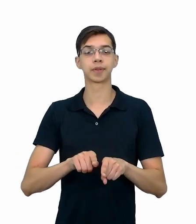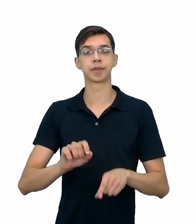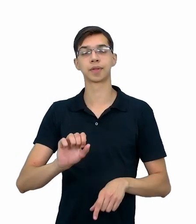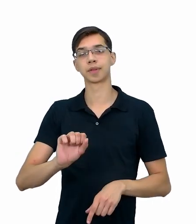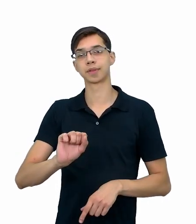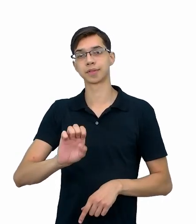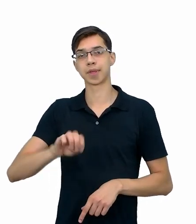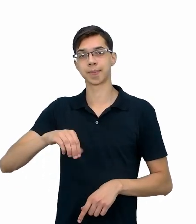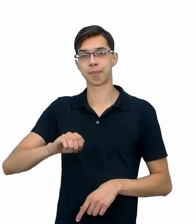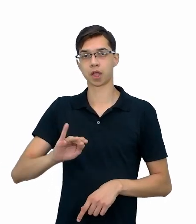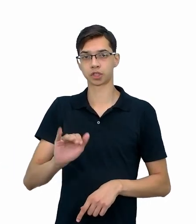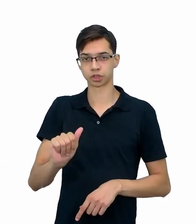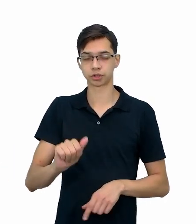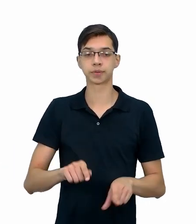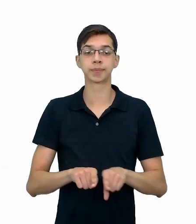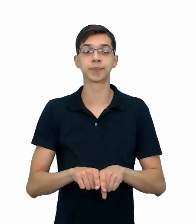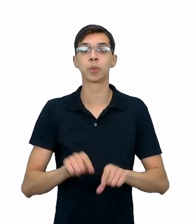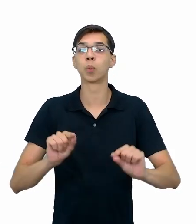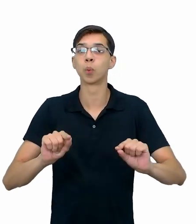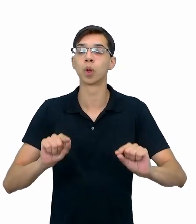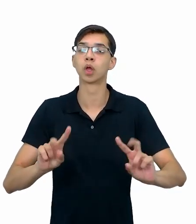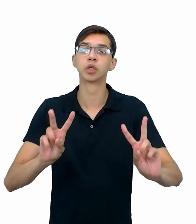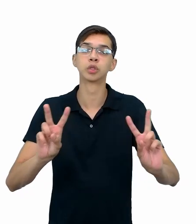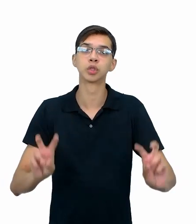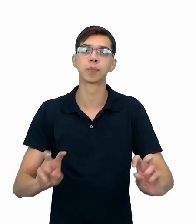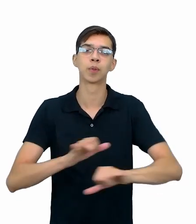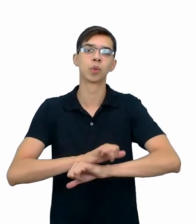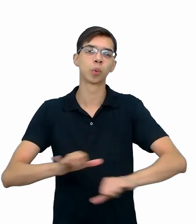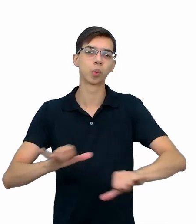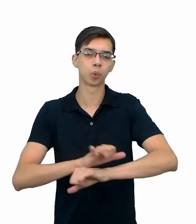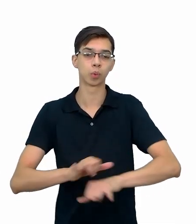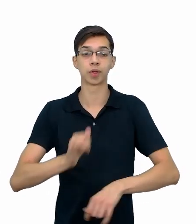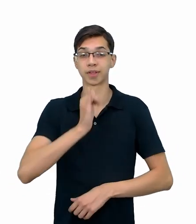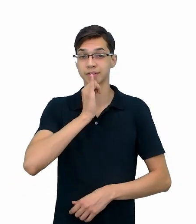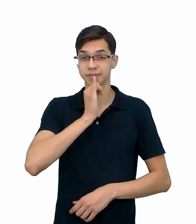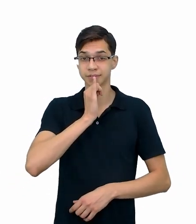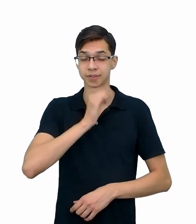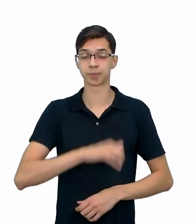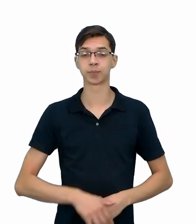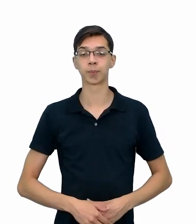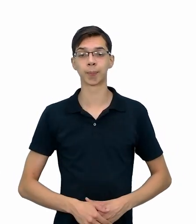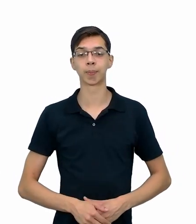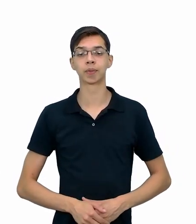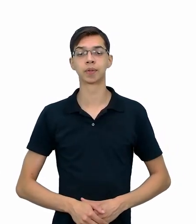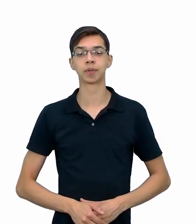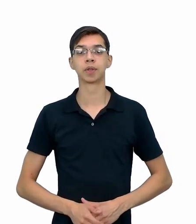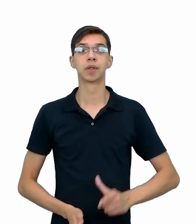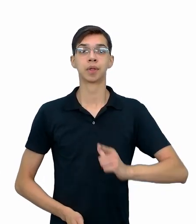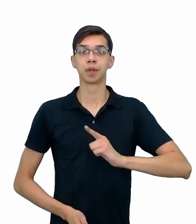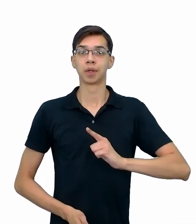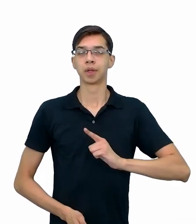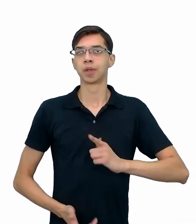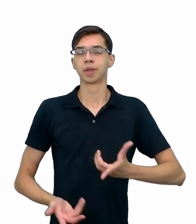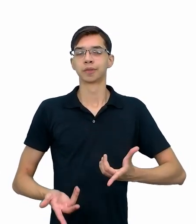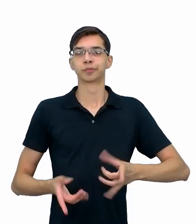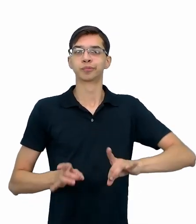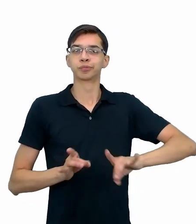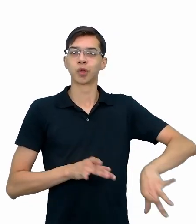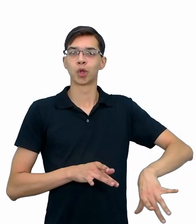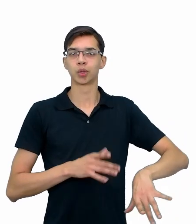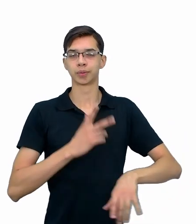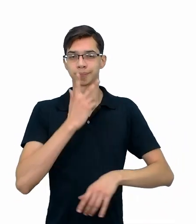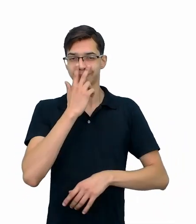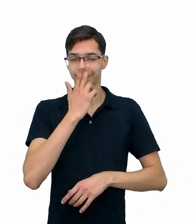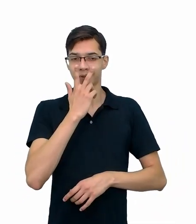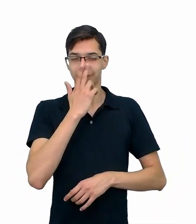são empregados nessa notícia. No caso, deixar, uma grande explosão, deixou, mais de